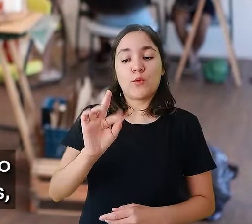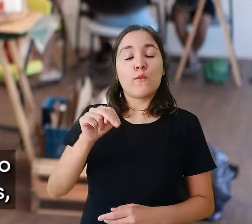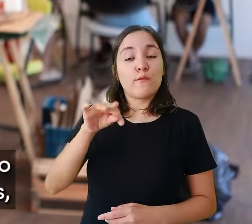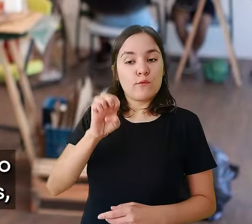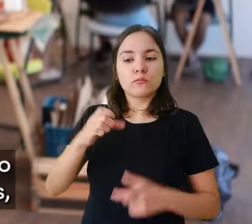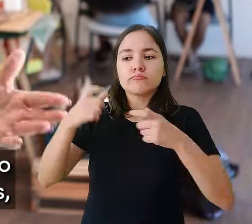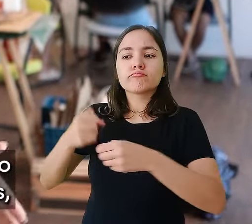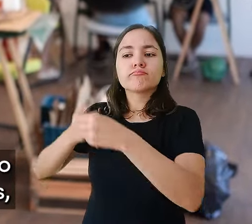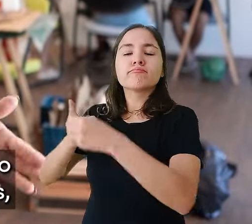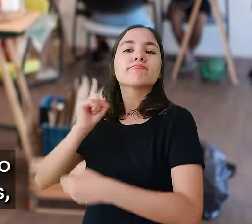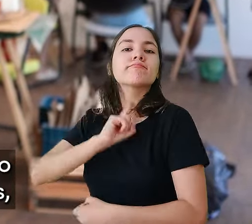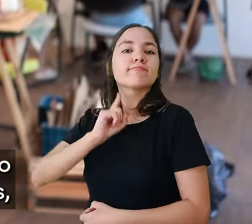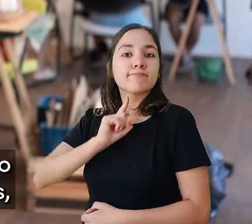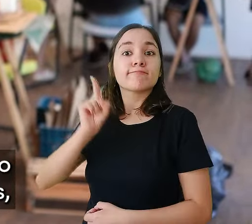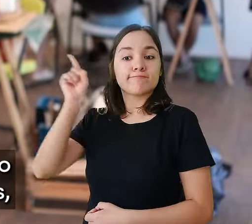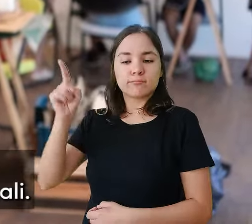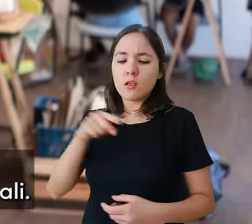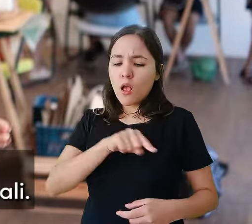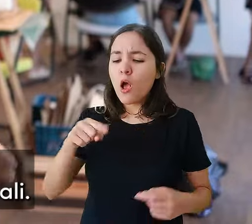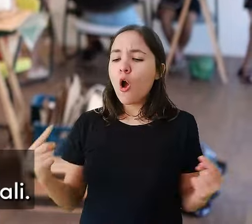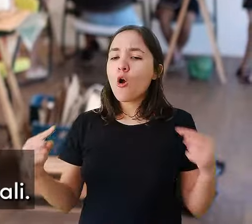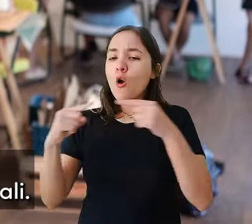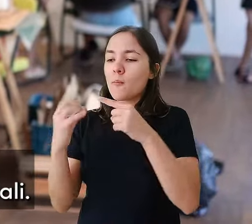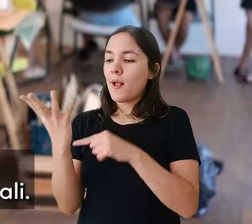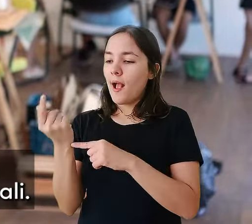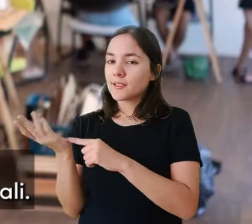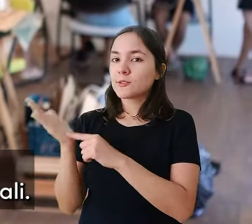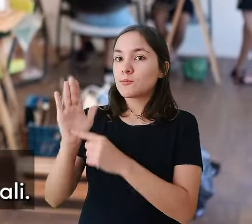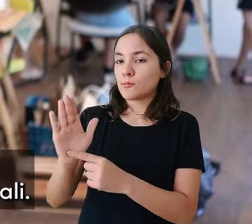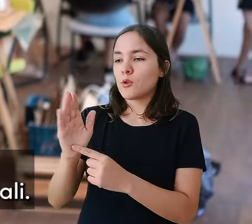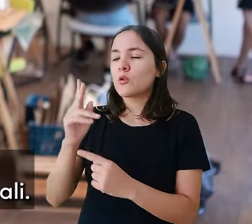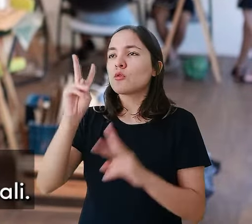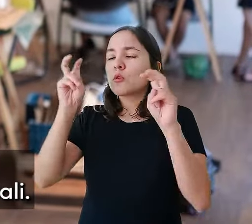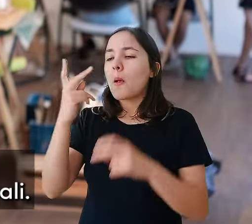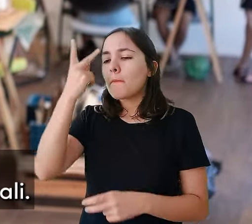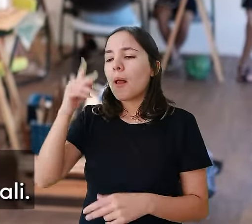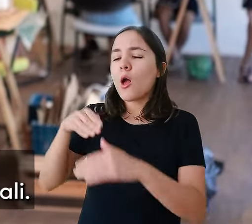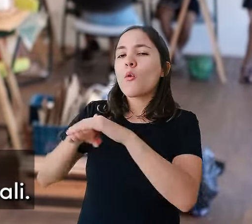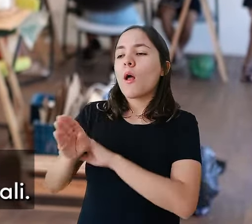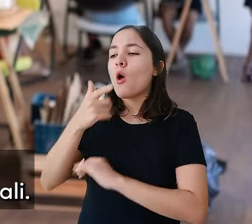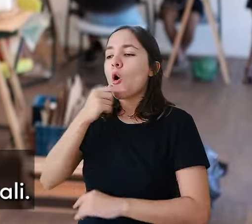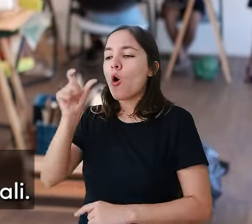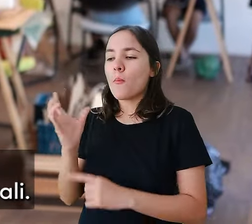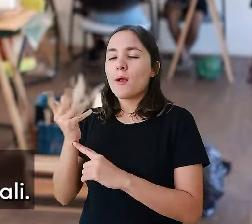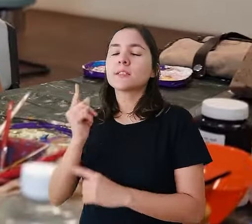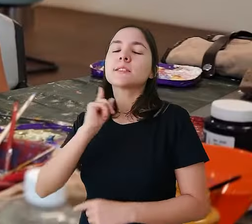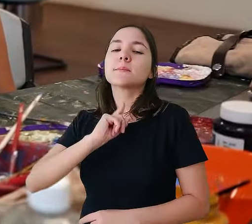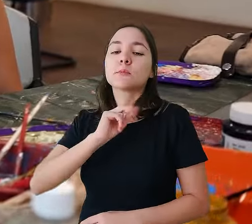do Fronte, lá de Contagem, Minas Gerais, que se refere à exposição Para os Guardados, do artista mineiro